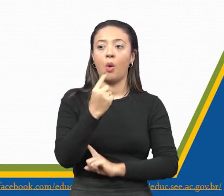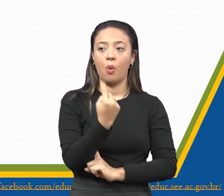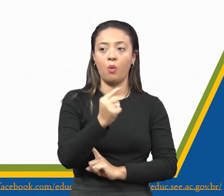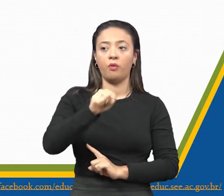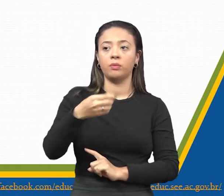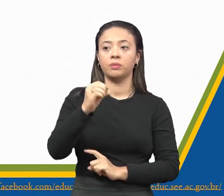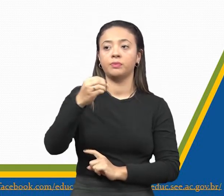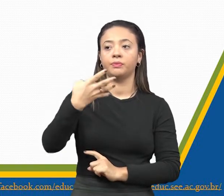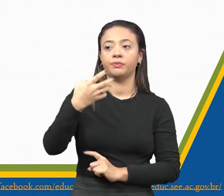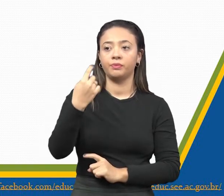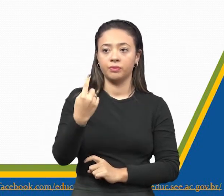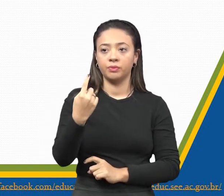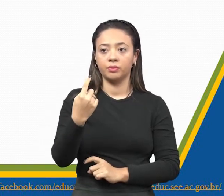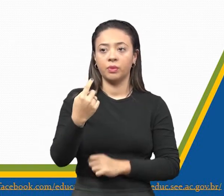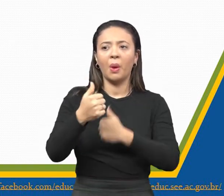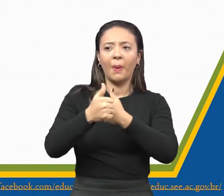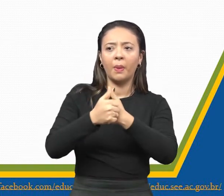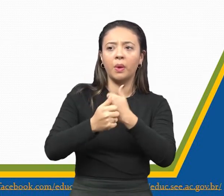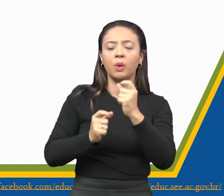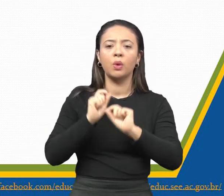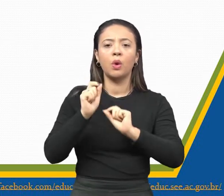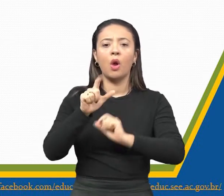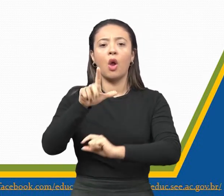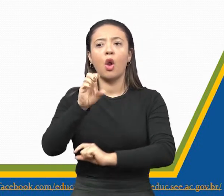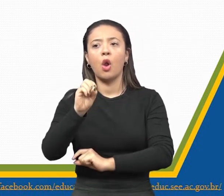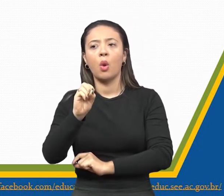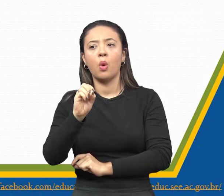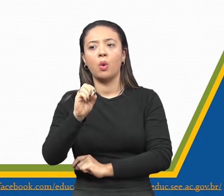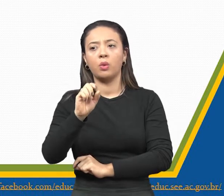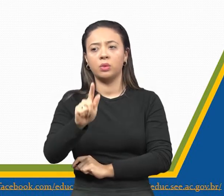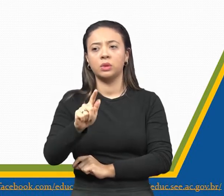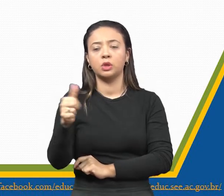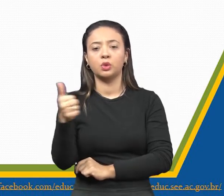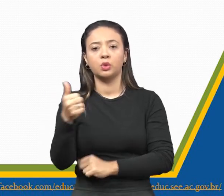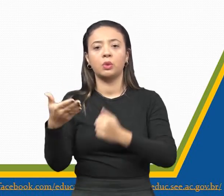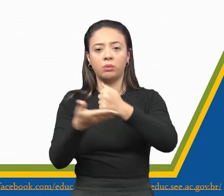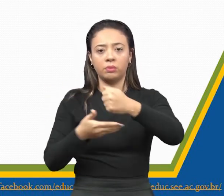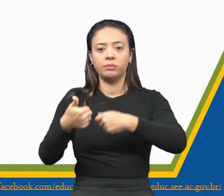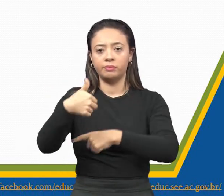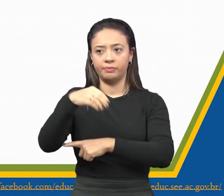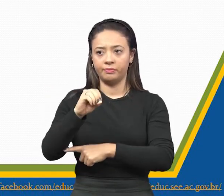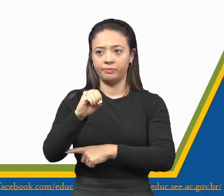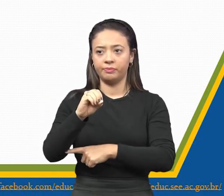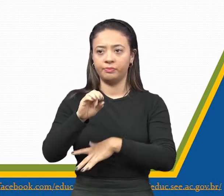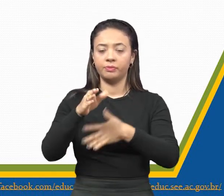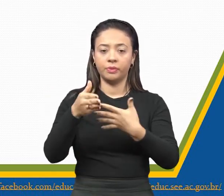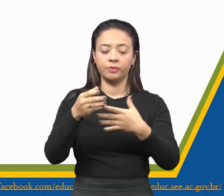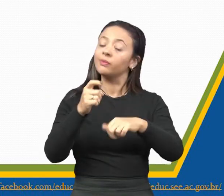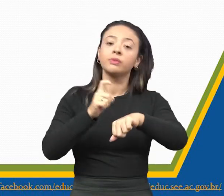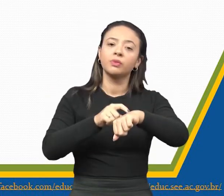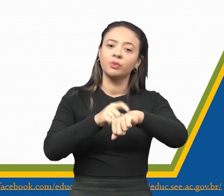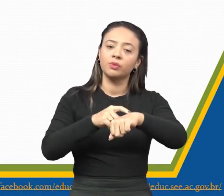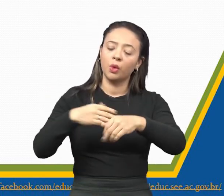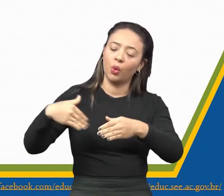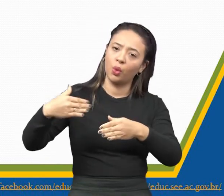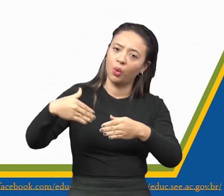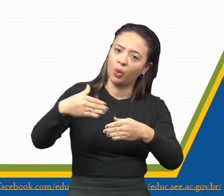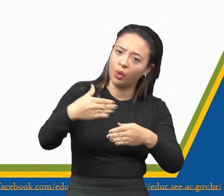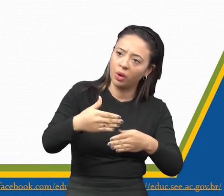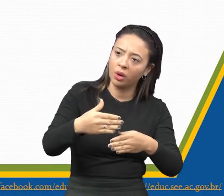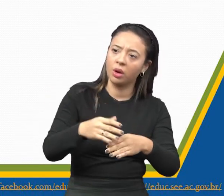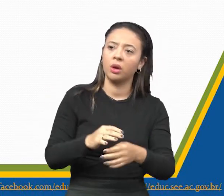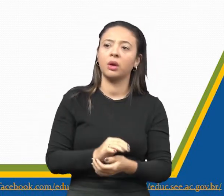como aproximação para log de 11 na base 10. O tempo decorrido em